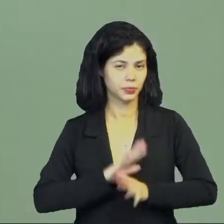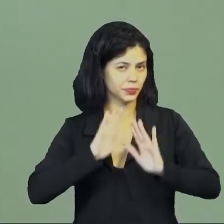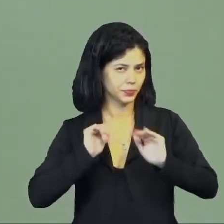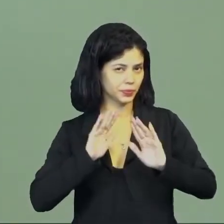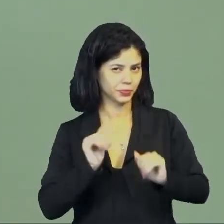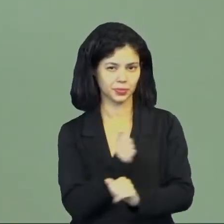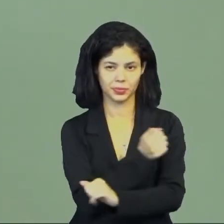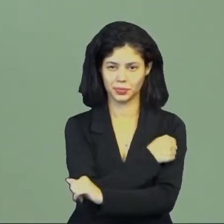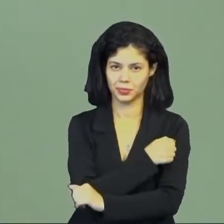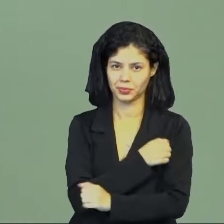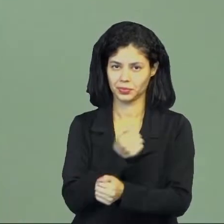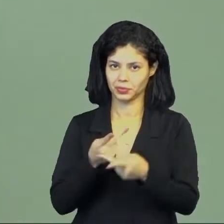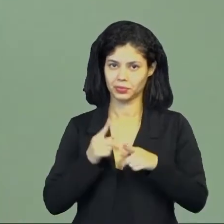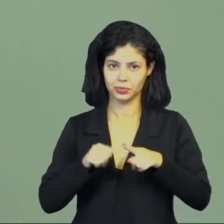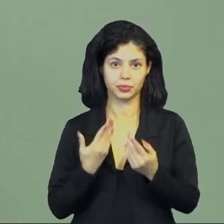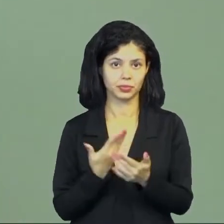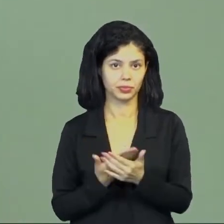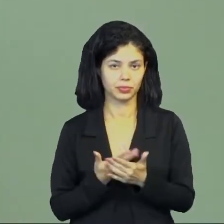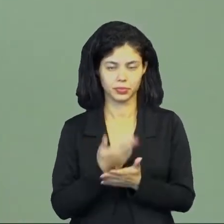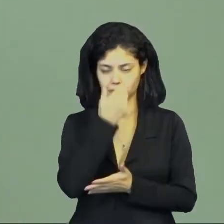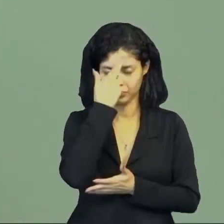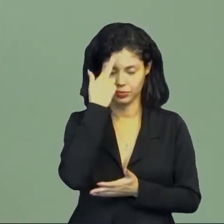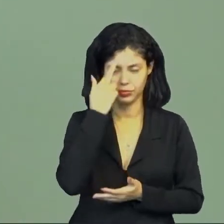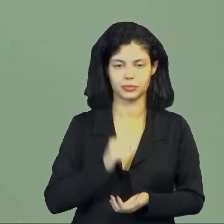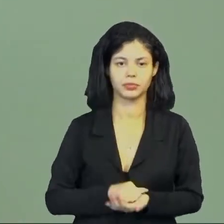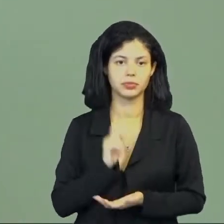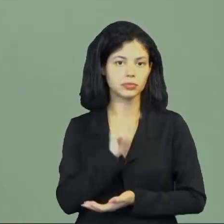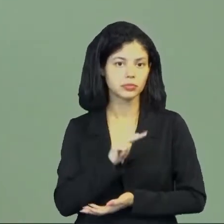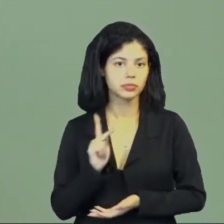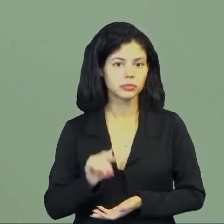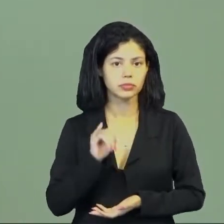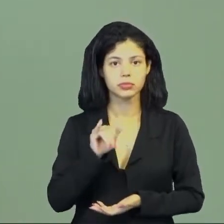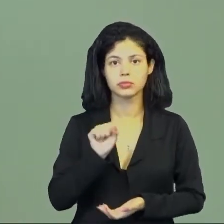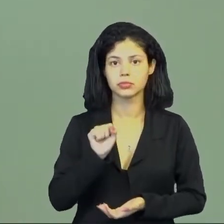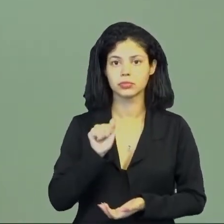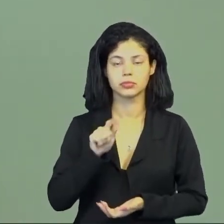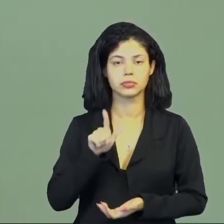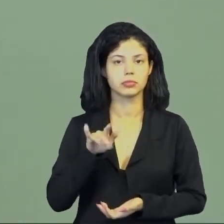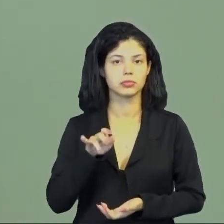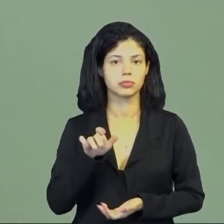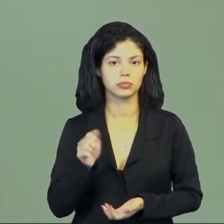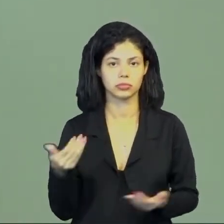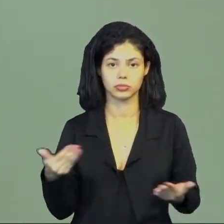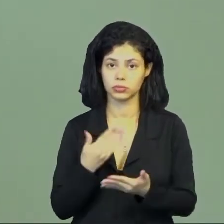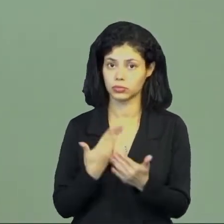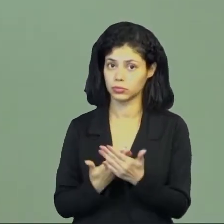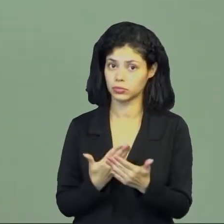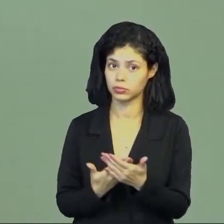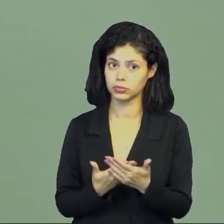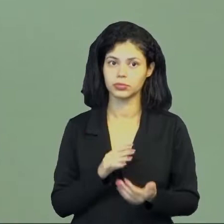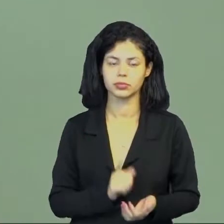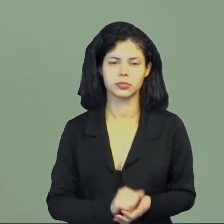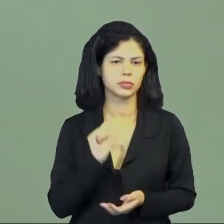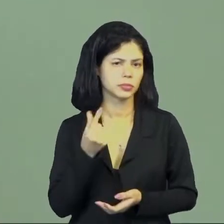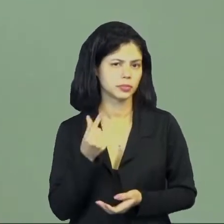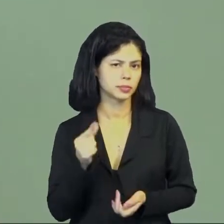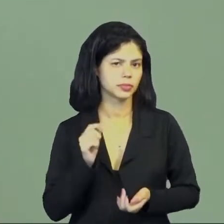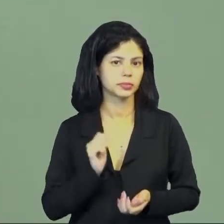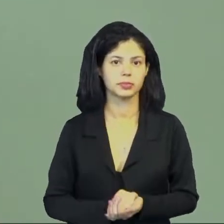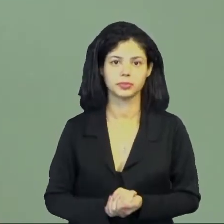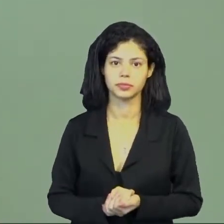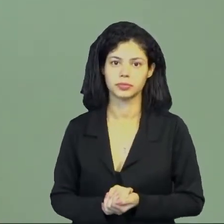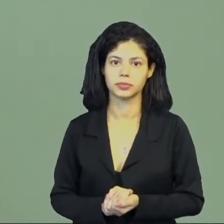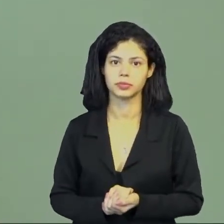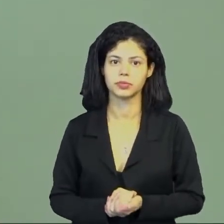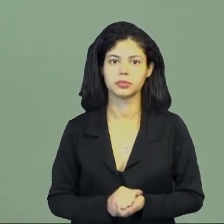Olá, alunas e alunos, bem-vindos a mais uma aula de História. Eu sou a professora Isabelle. Na aula de hoje nós vamos estudar um pouco sobre a